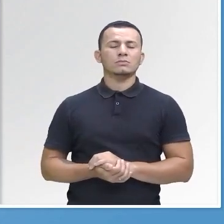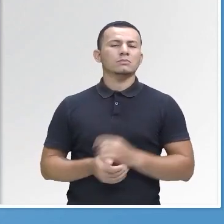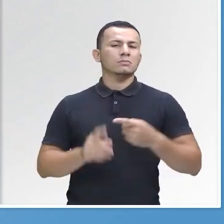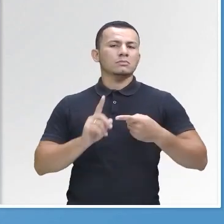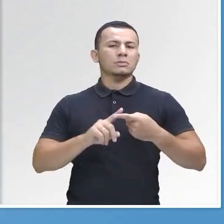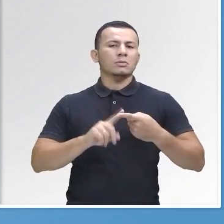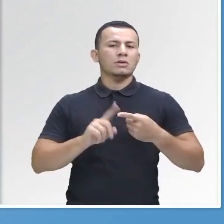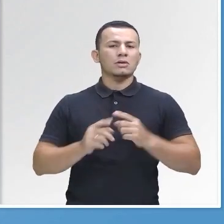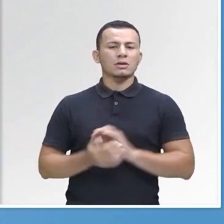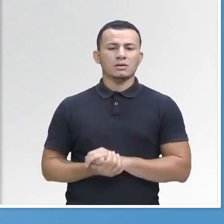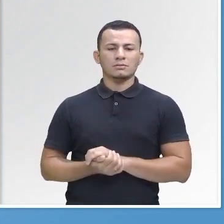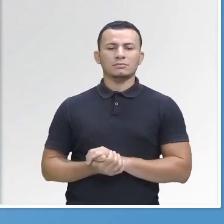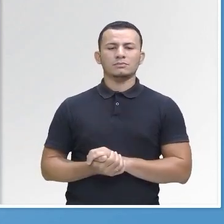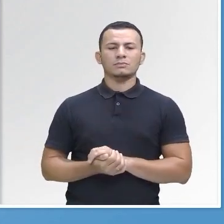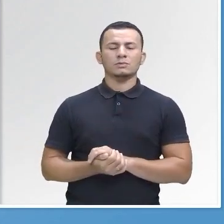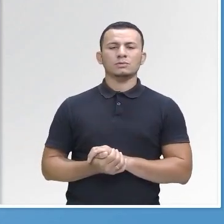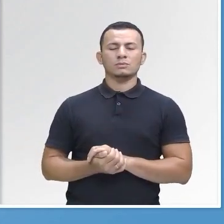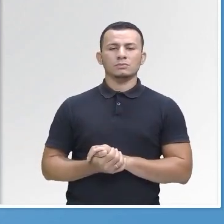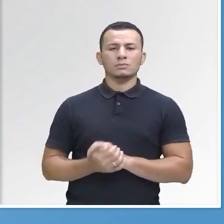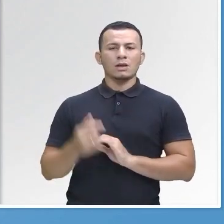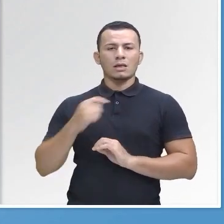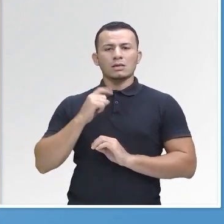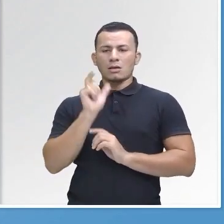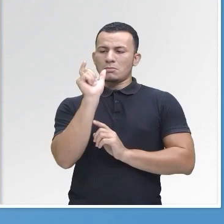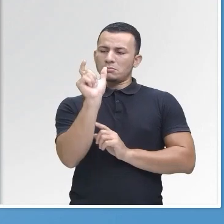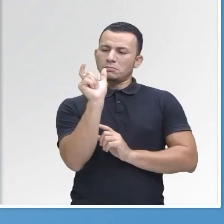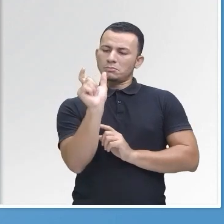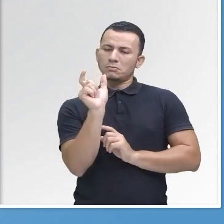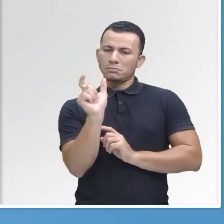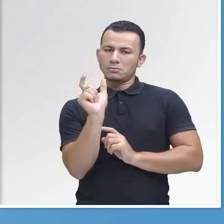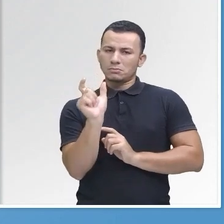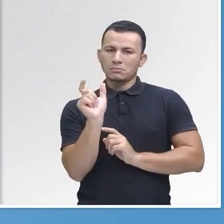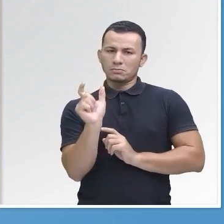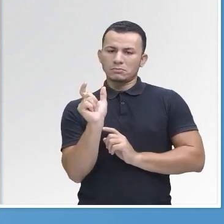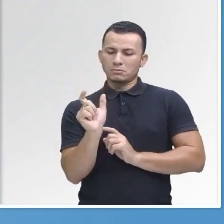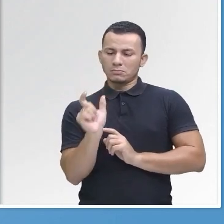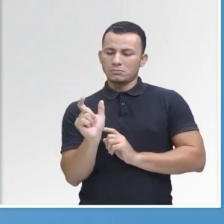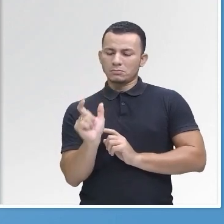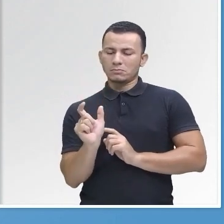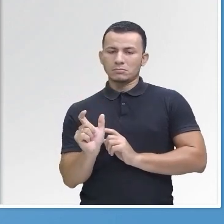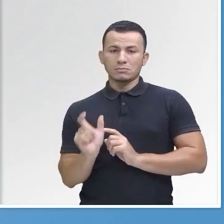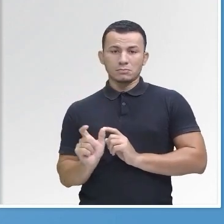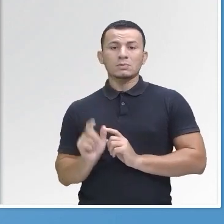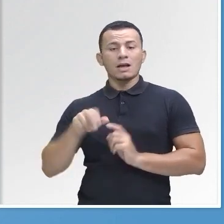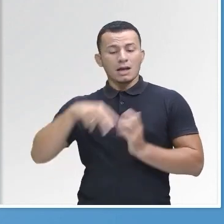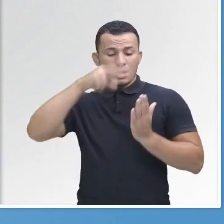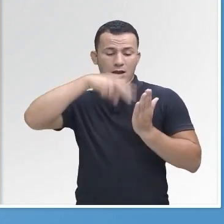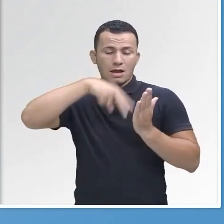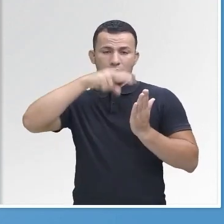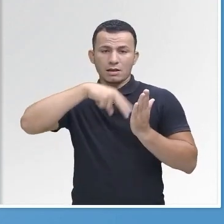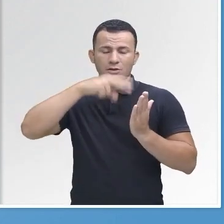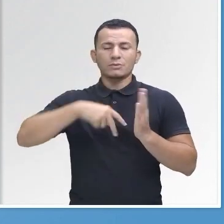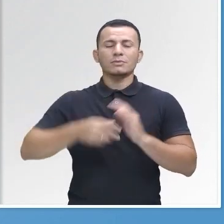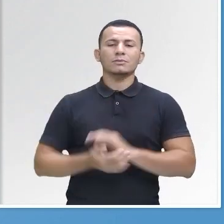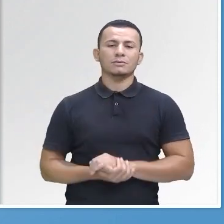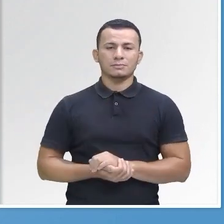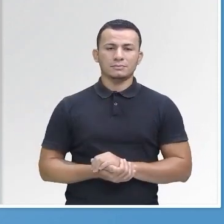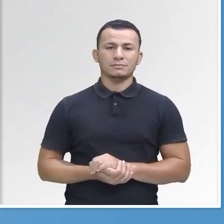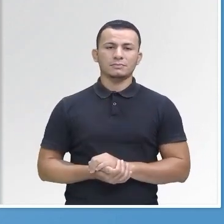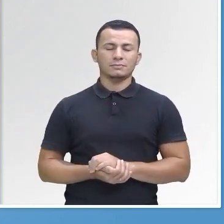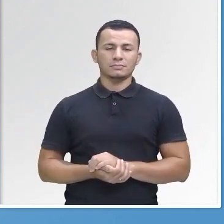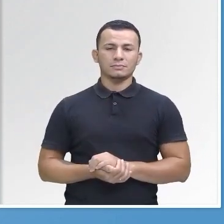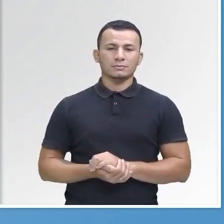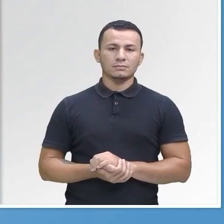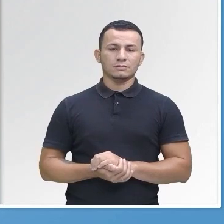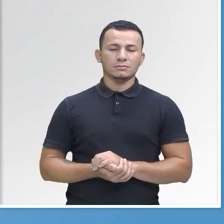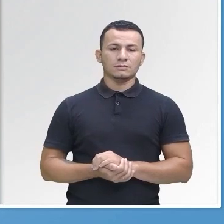Um inteiro, quê? Um meio, um terço, um quarto e um quinto. Muito bem. Vamos à